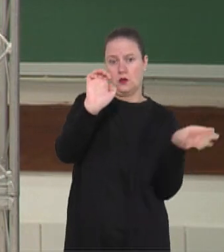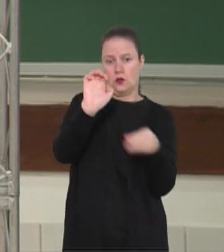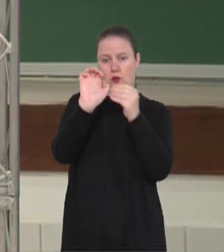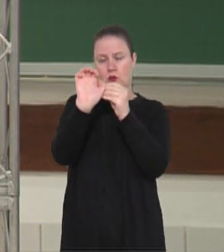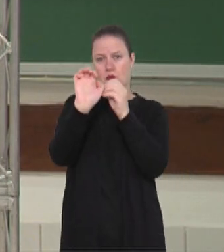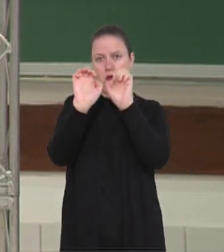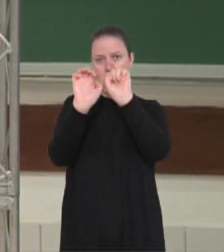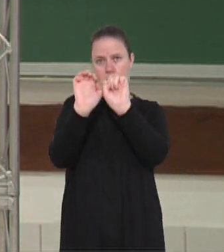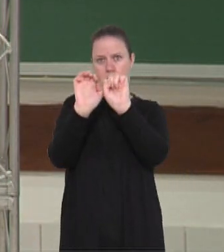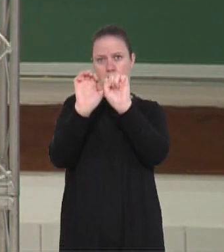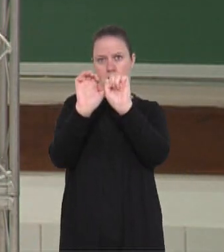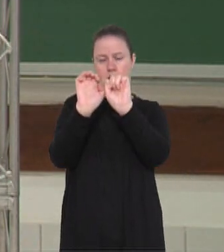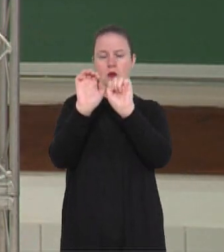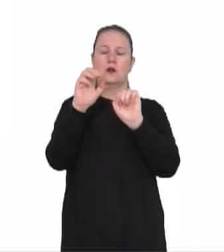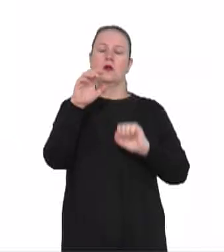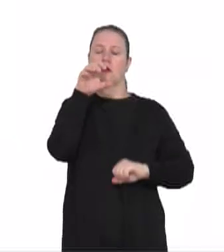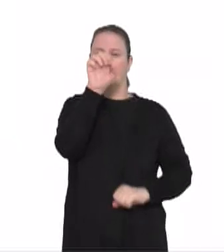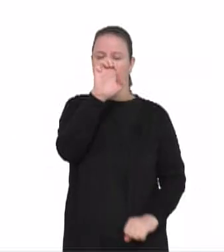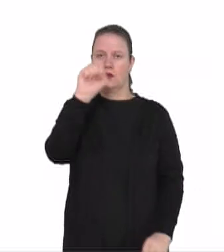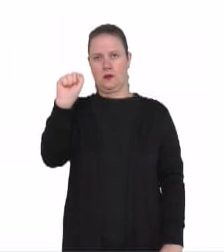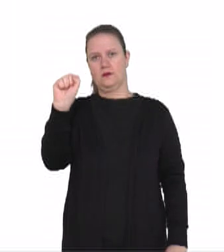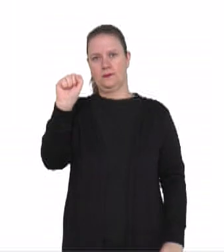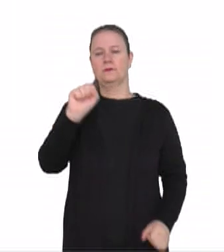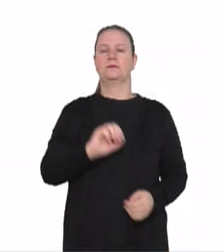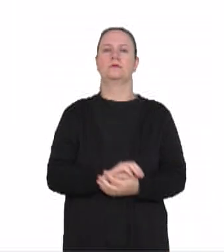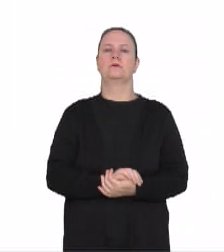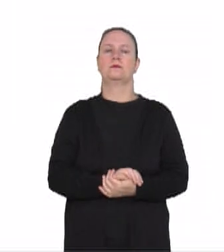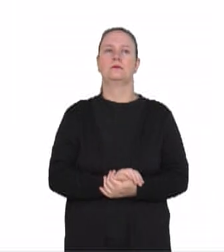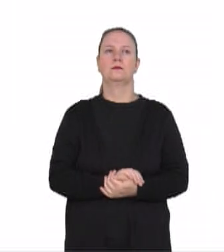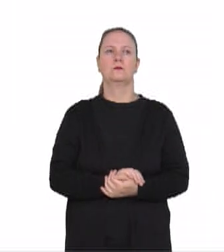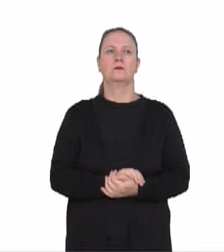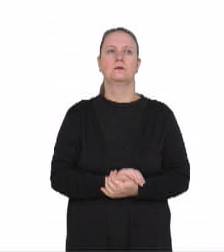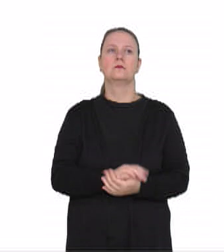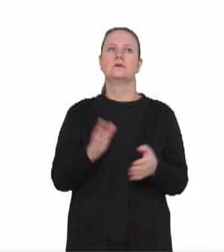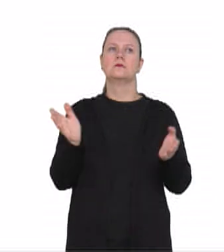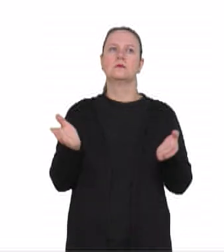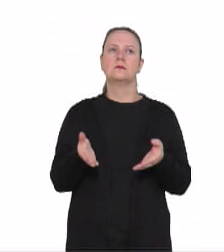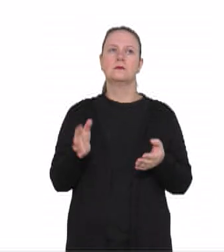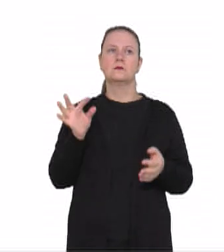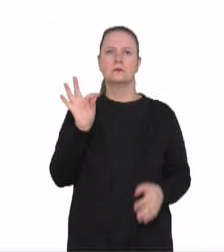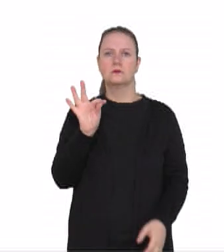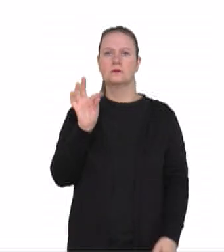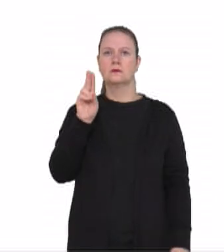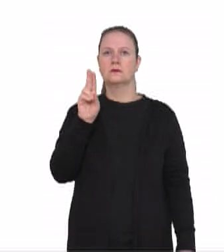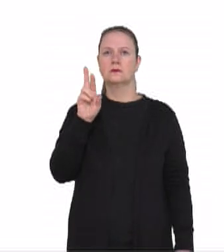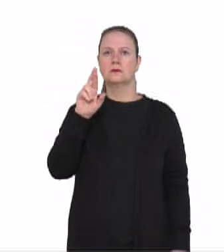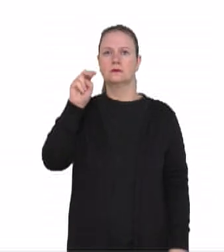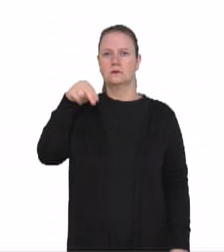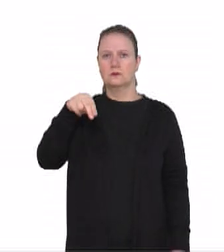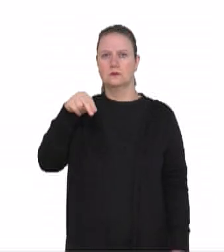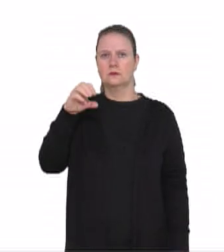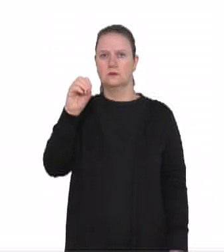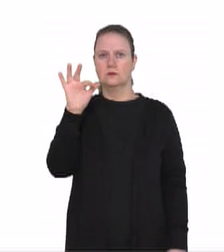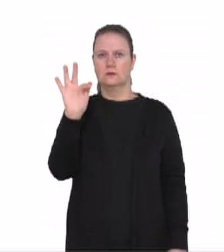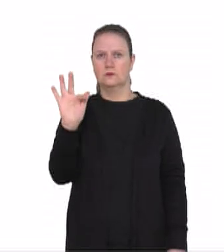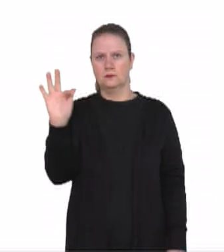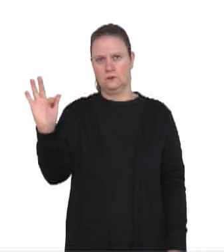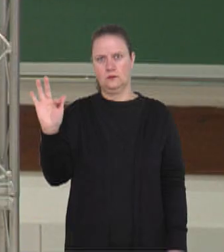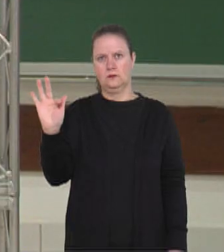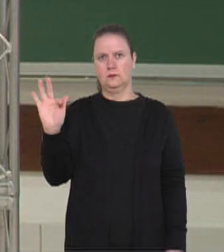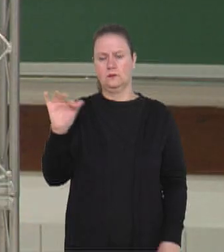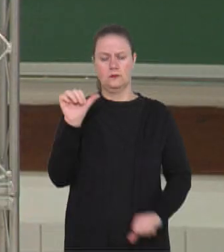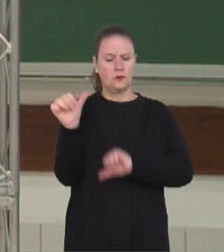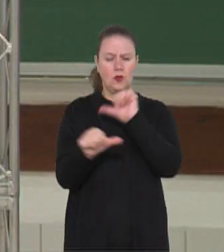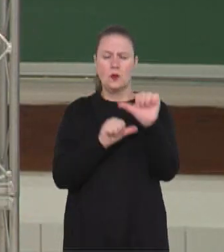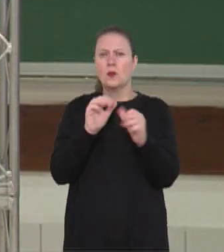S no final. Logo, ficou wastes. E a próxima, turn off. Eu não modifiquei nada do verbo porque não houve